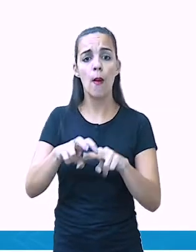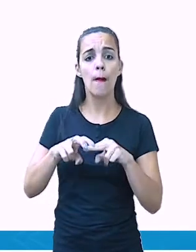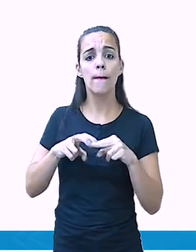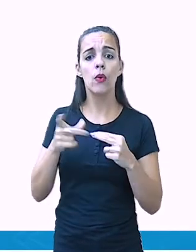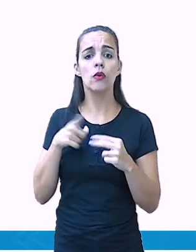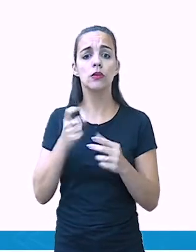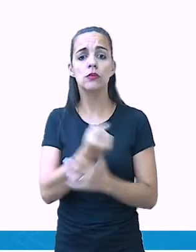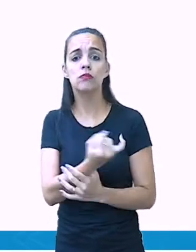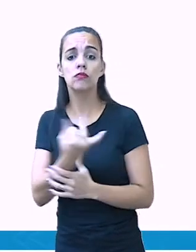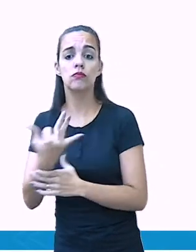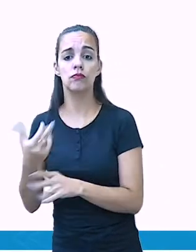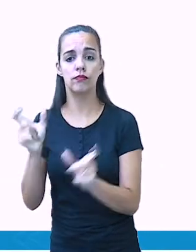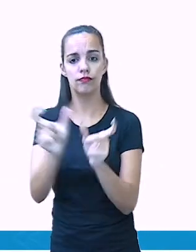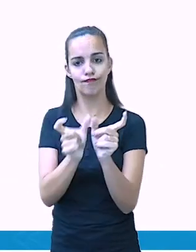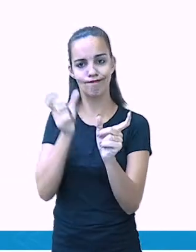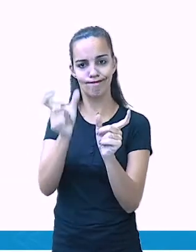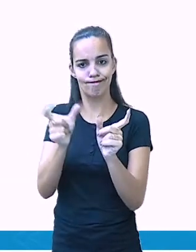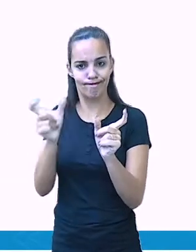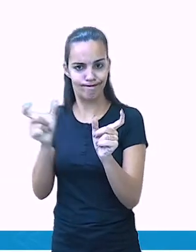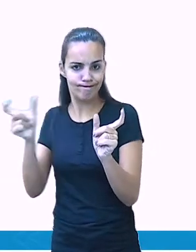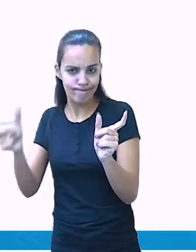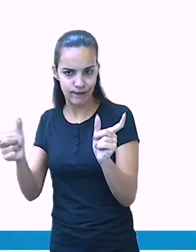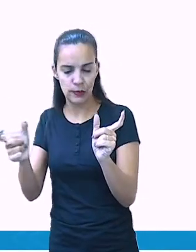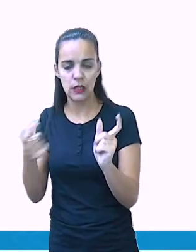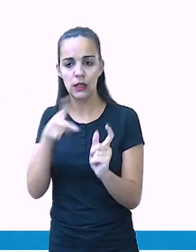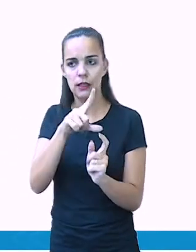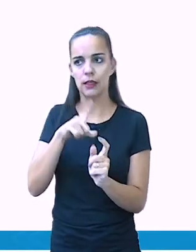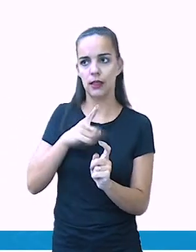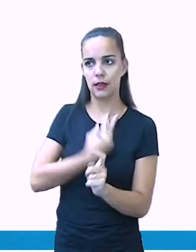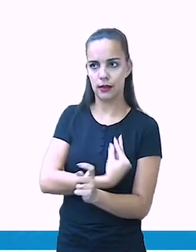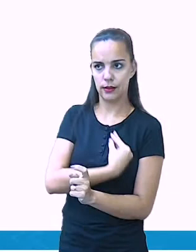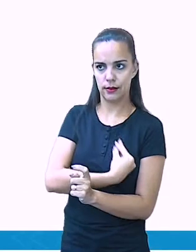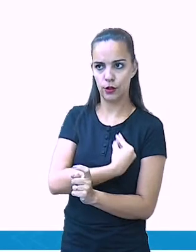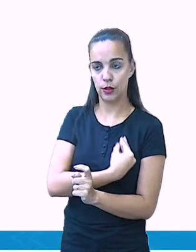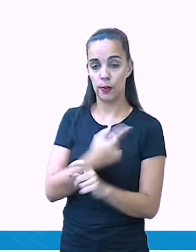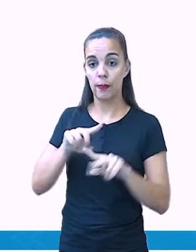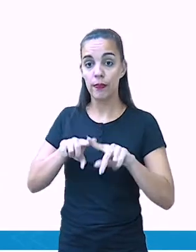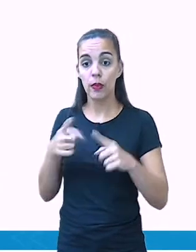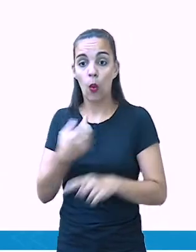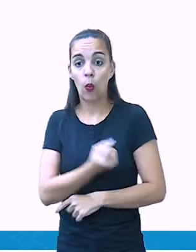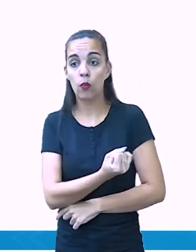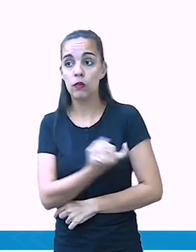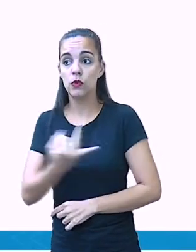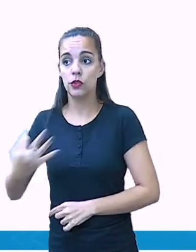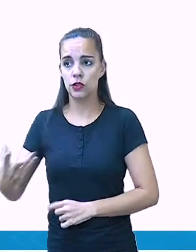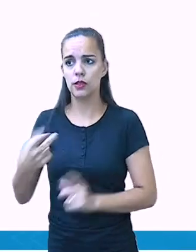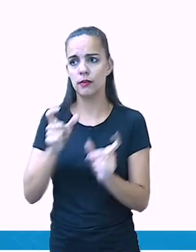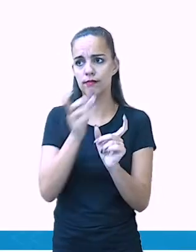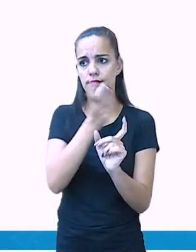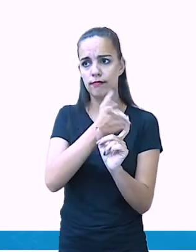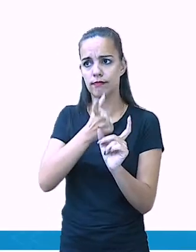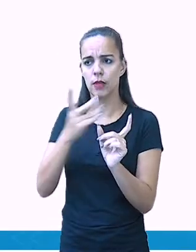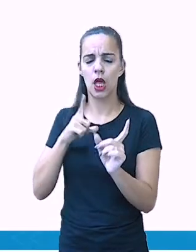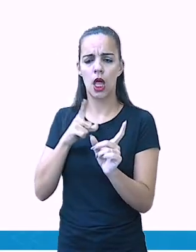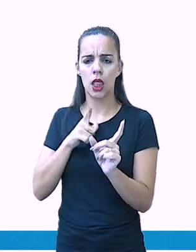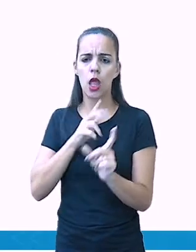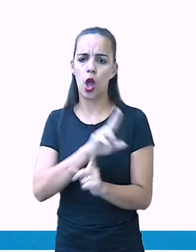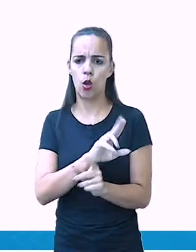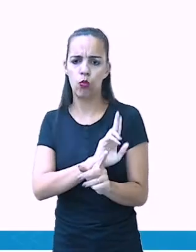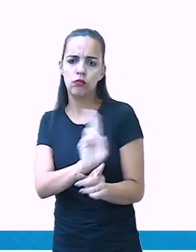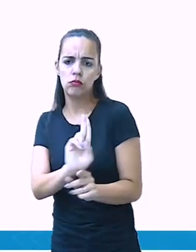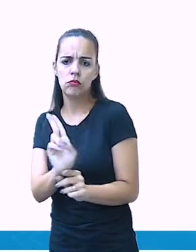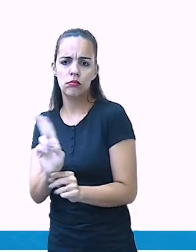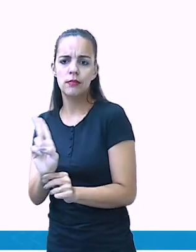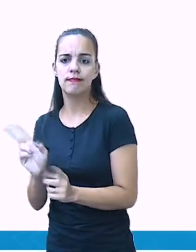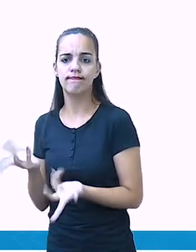ela possui. Isso, para cada quantidade de sílabas eu tenho um nome para essa